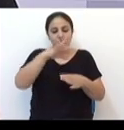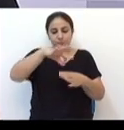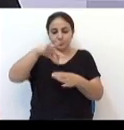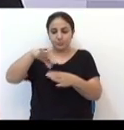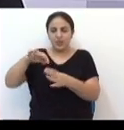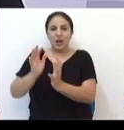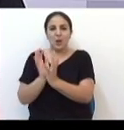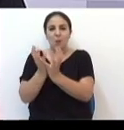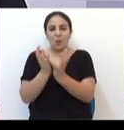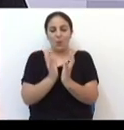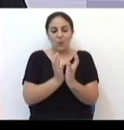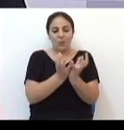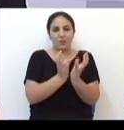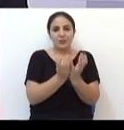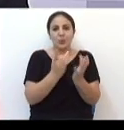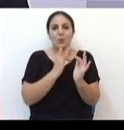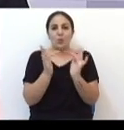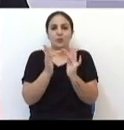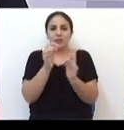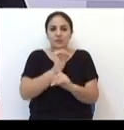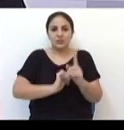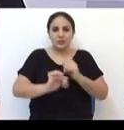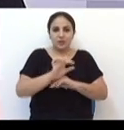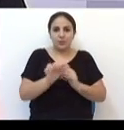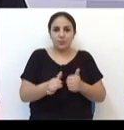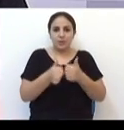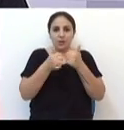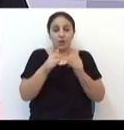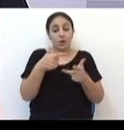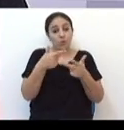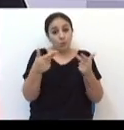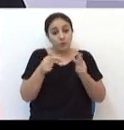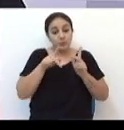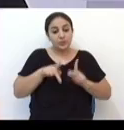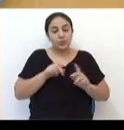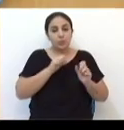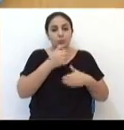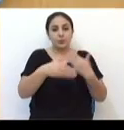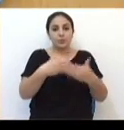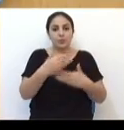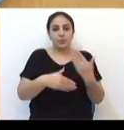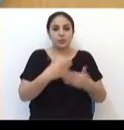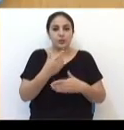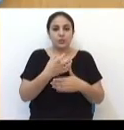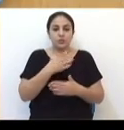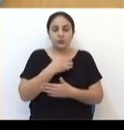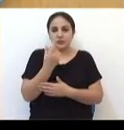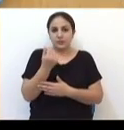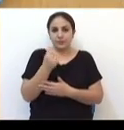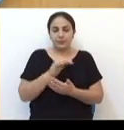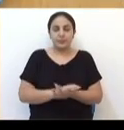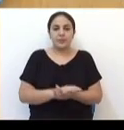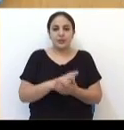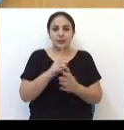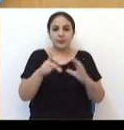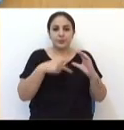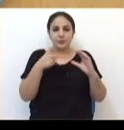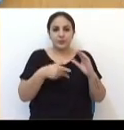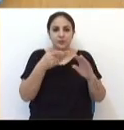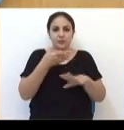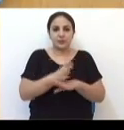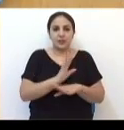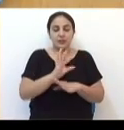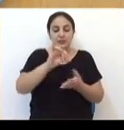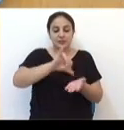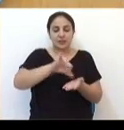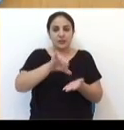um convívio social melhor e algumas pessoas podem desenvolver isso como uma fonte de renda. Parlamento autoriza a criação do Centro para